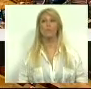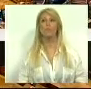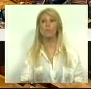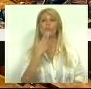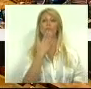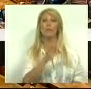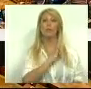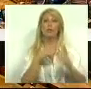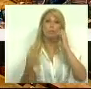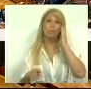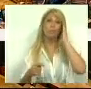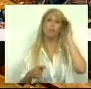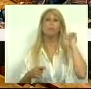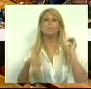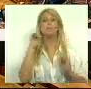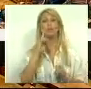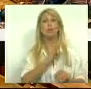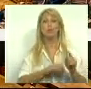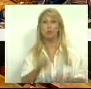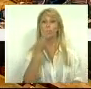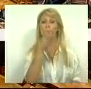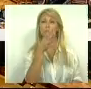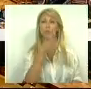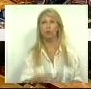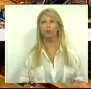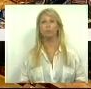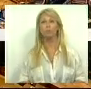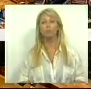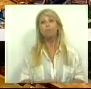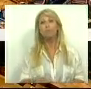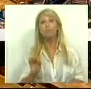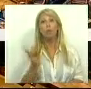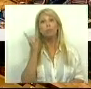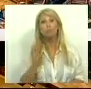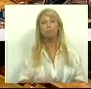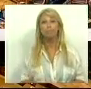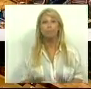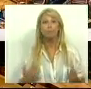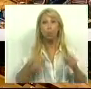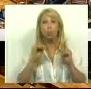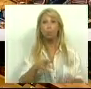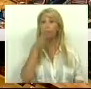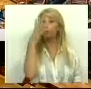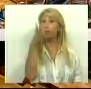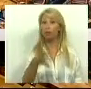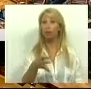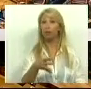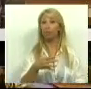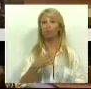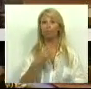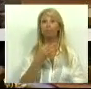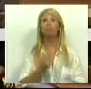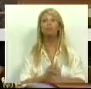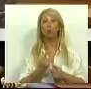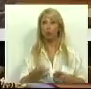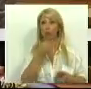Muito obrigada, Sr. Presidente. Senhoras e senhores deputados, talvez comece por dizer, justamente porque me vou referir